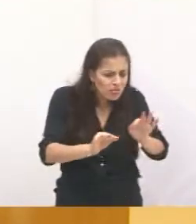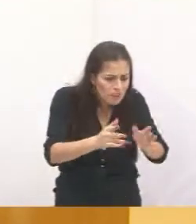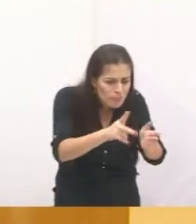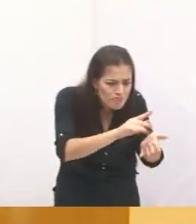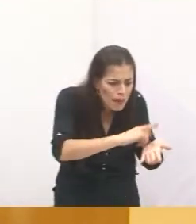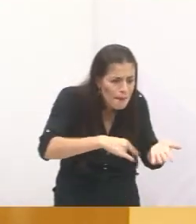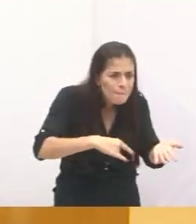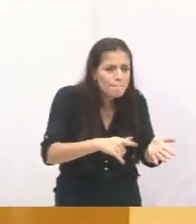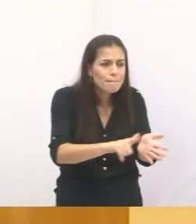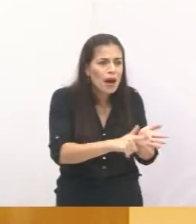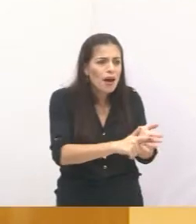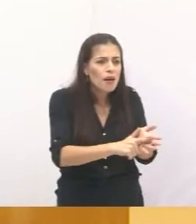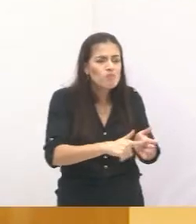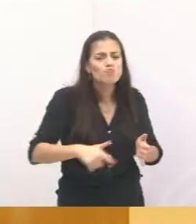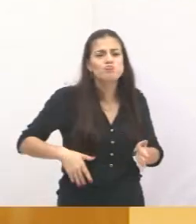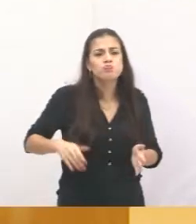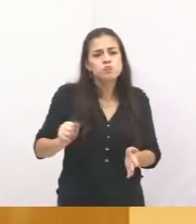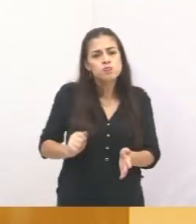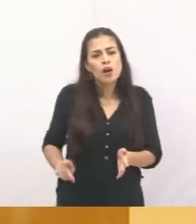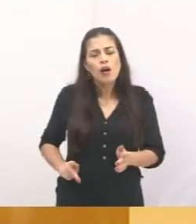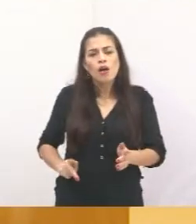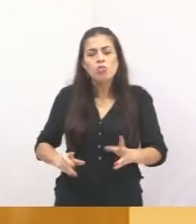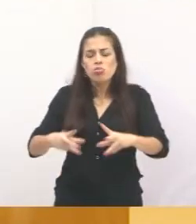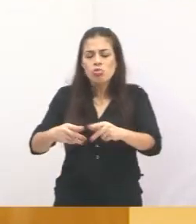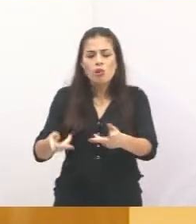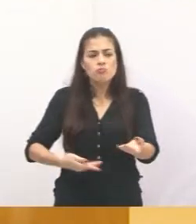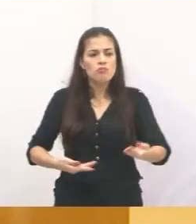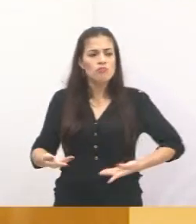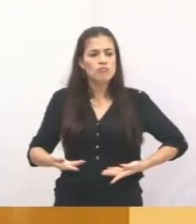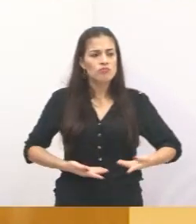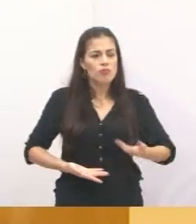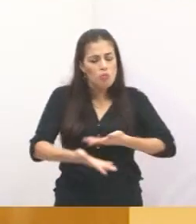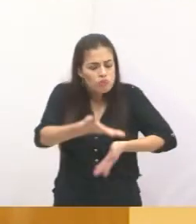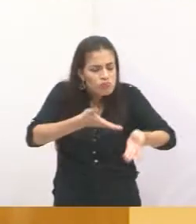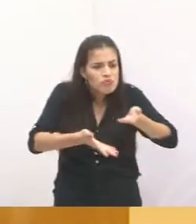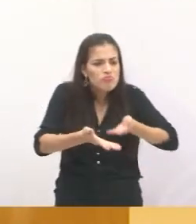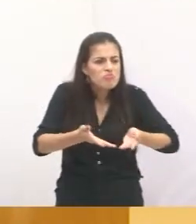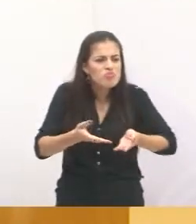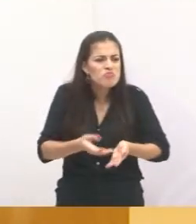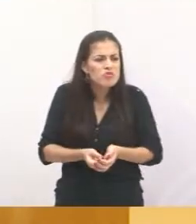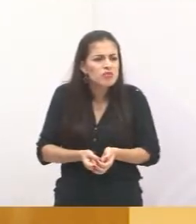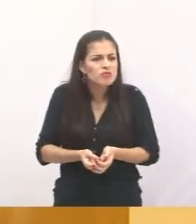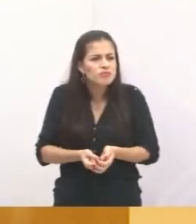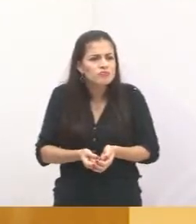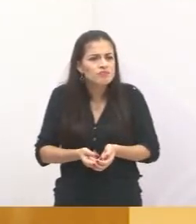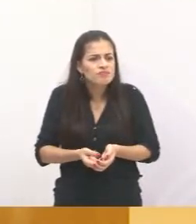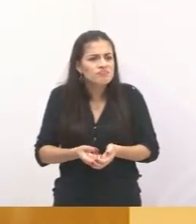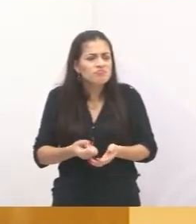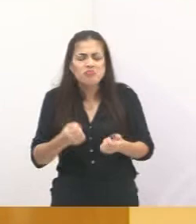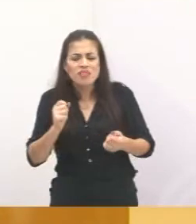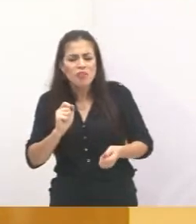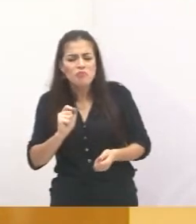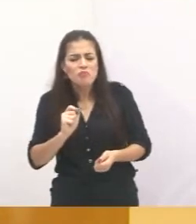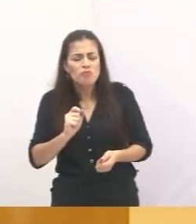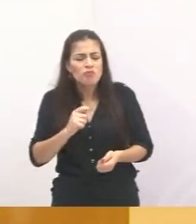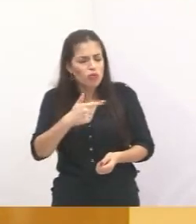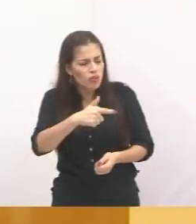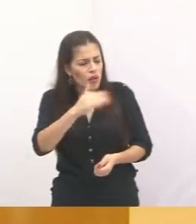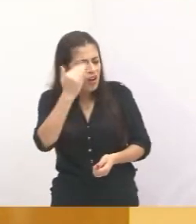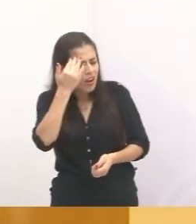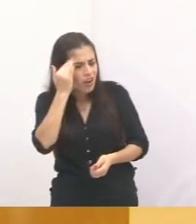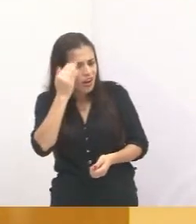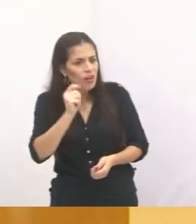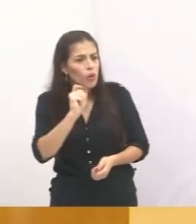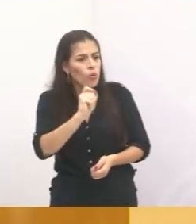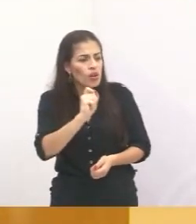com o servidor público dessa cidade. Eu não vou poder abrir a voz para ele explanar como que se